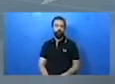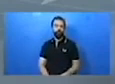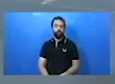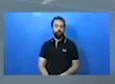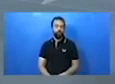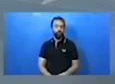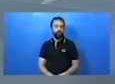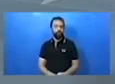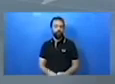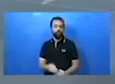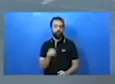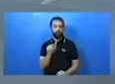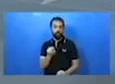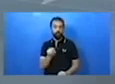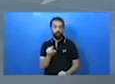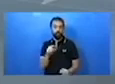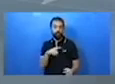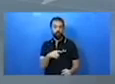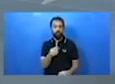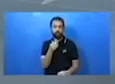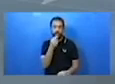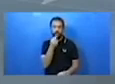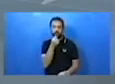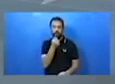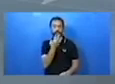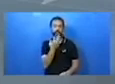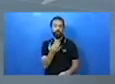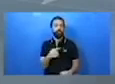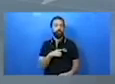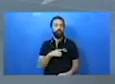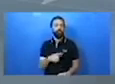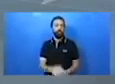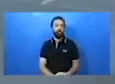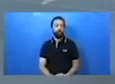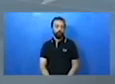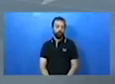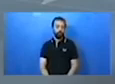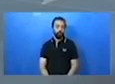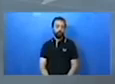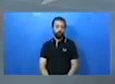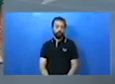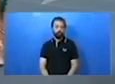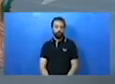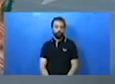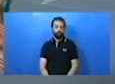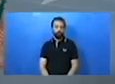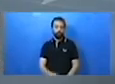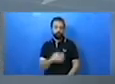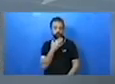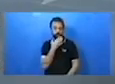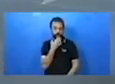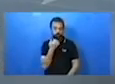porque vocês pegaram lápis de cor, tem o material aí. Então junta tudo aí para dar 24. E aí nós